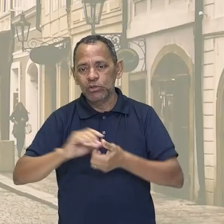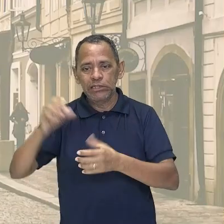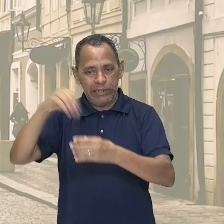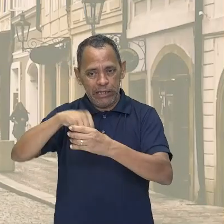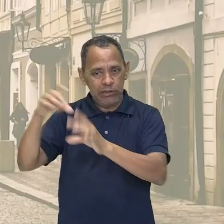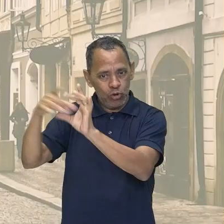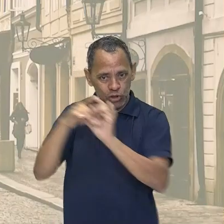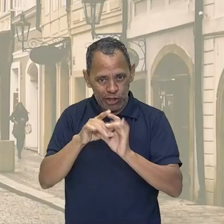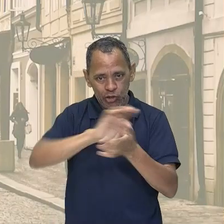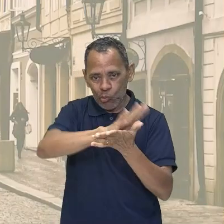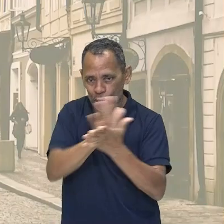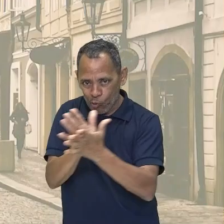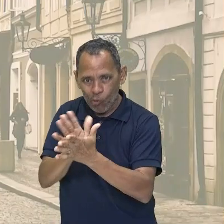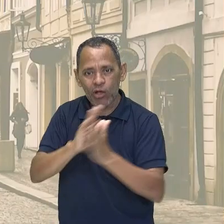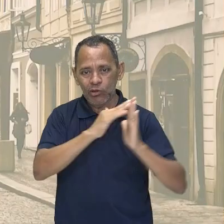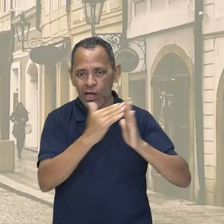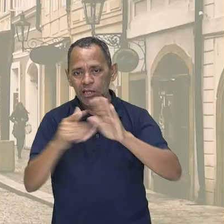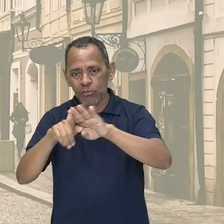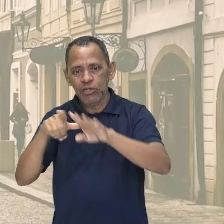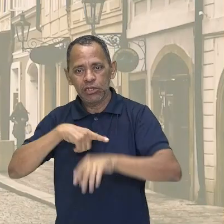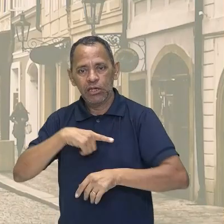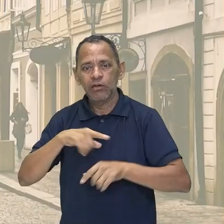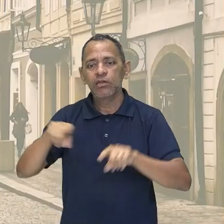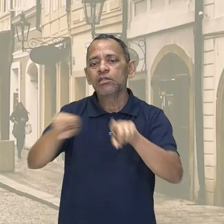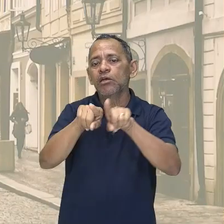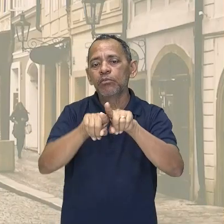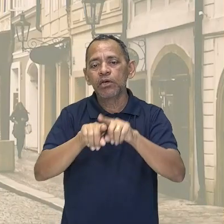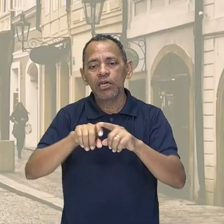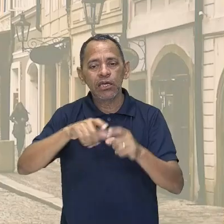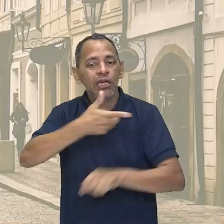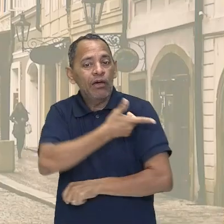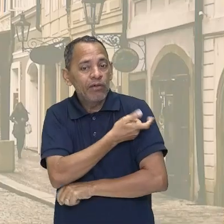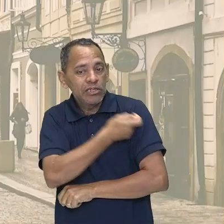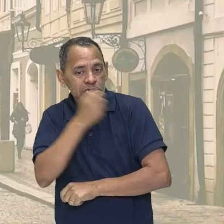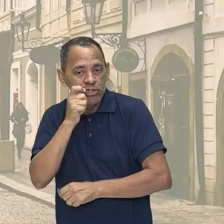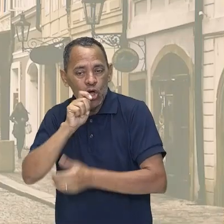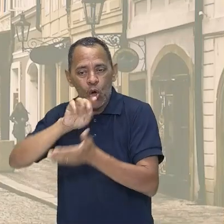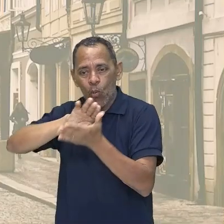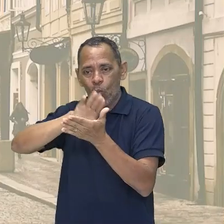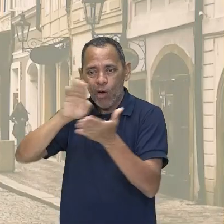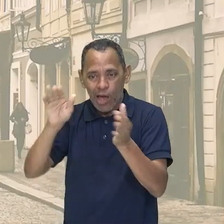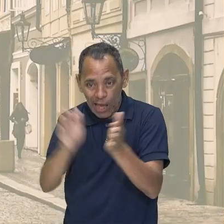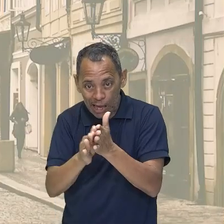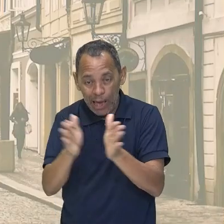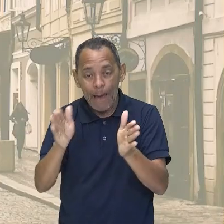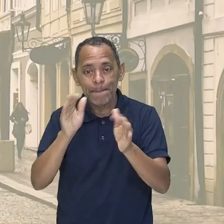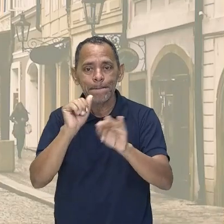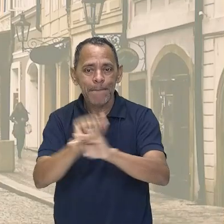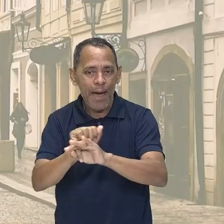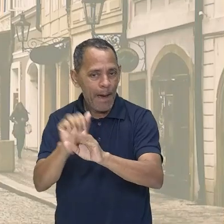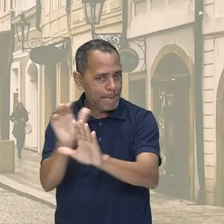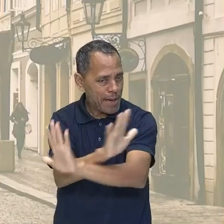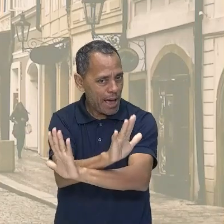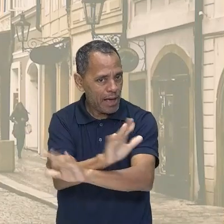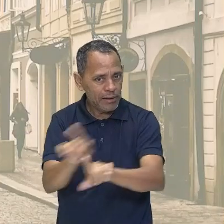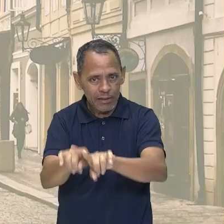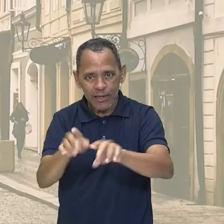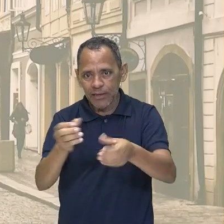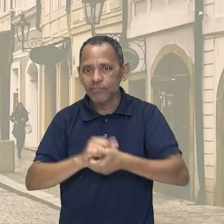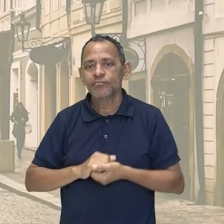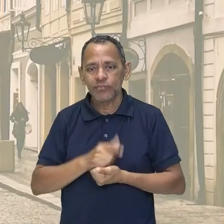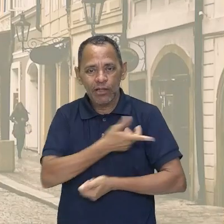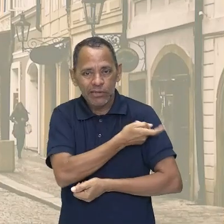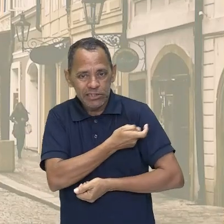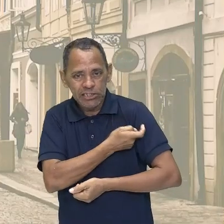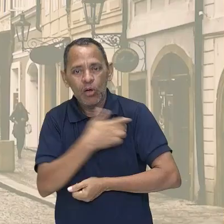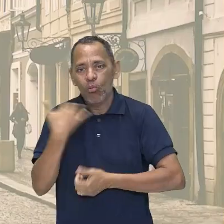houve também essa questão da vacinação para acabar com as epidemias, ou seja, com a morte exagerada